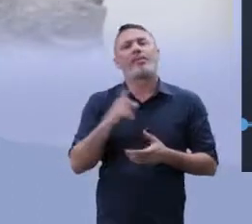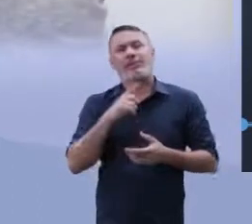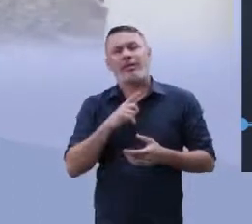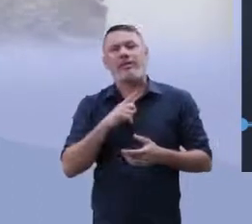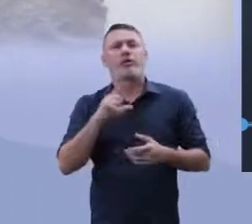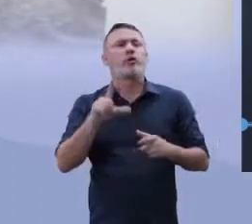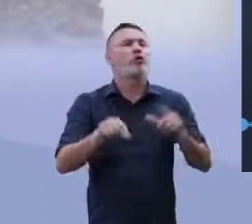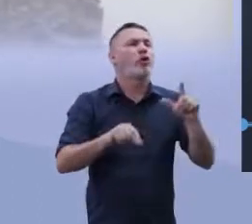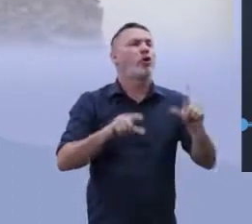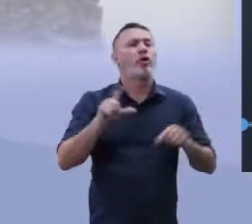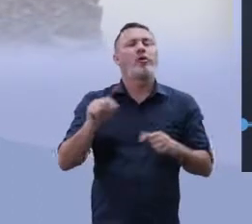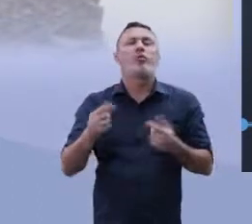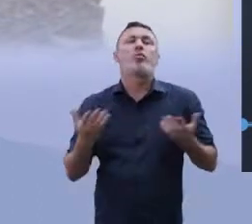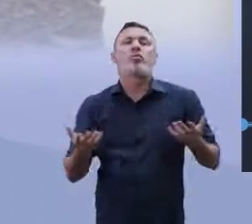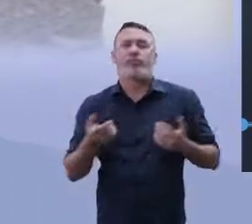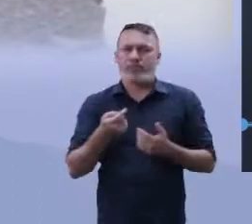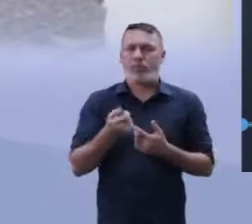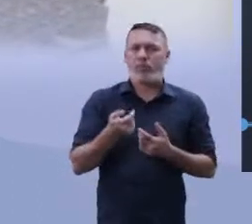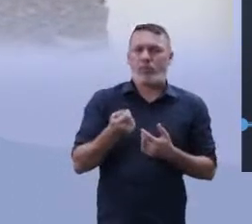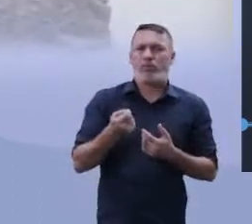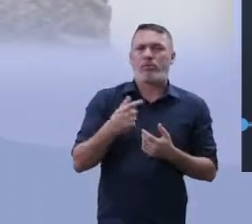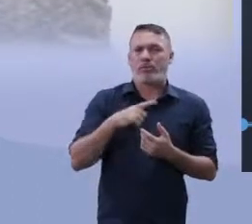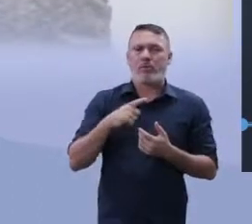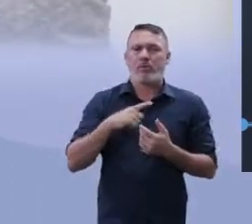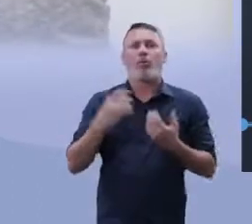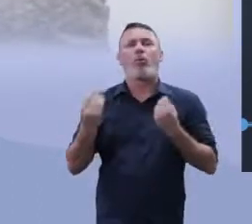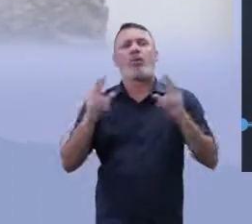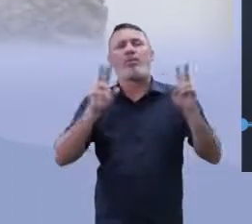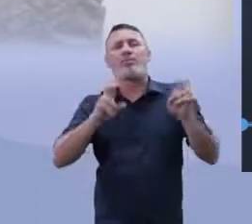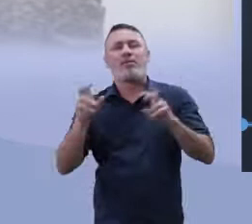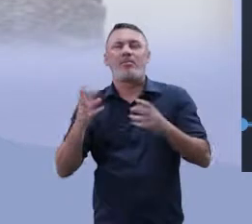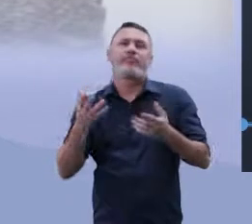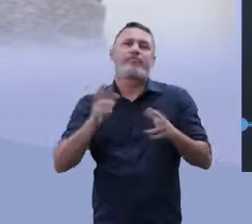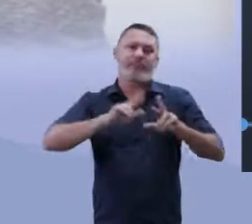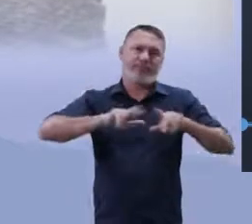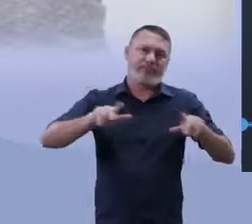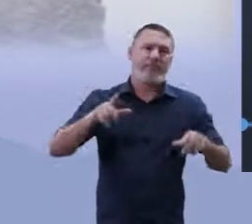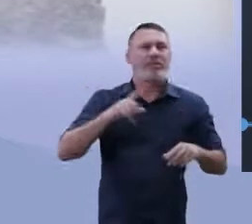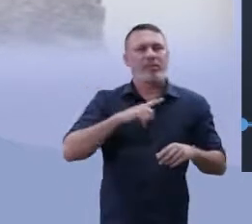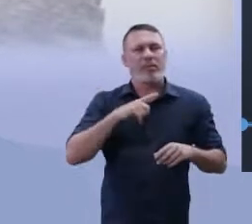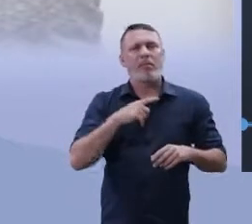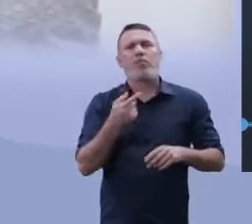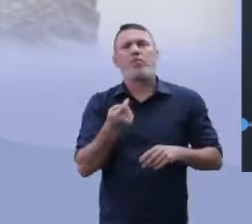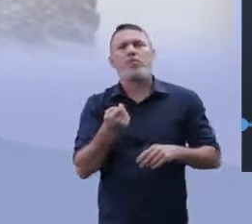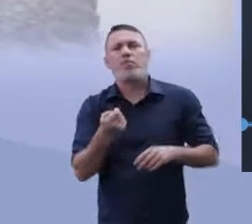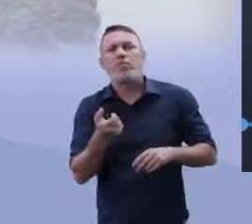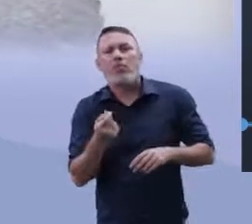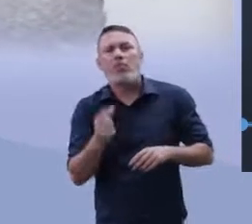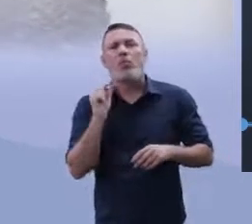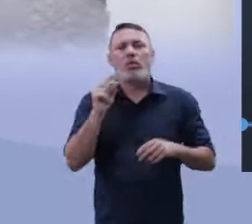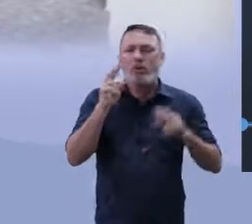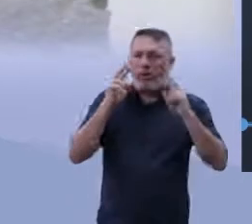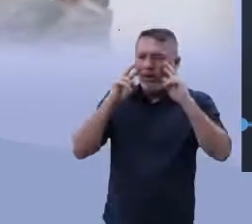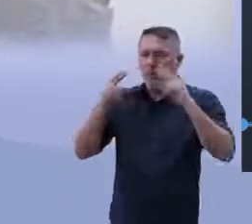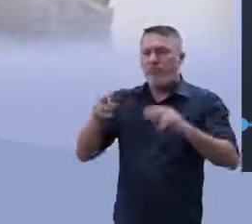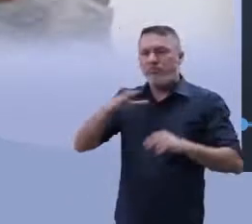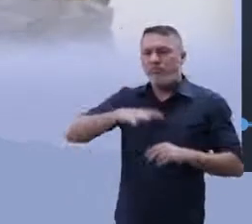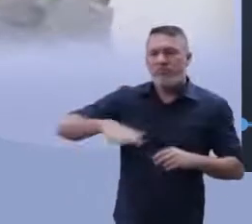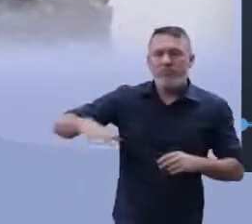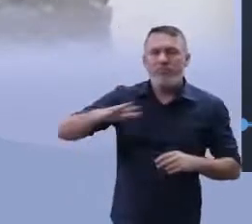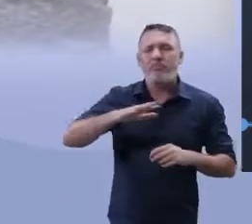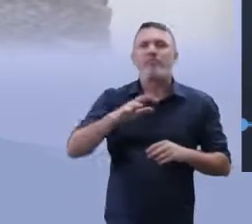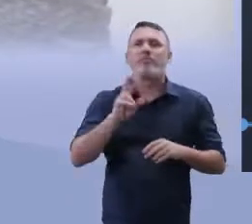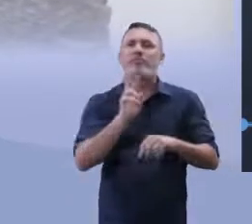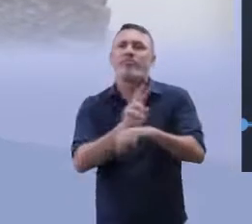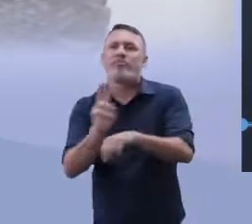tenho poucas alternativas, né? De penas alternativas, eu tenho poucos aspectos voltados